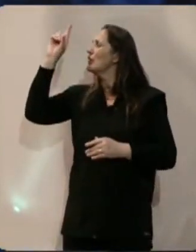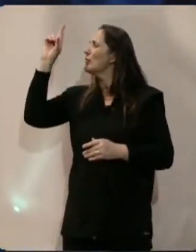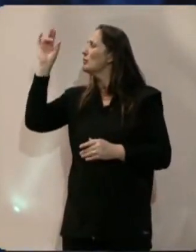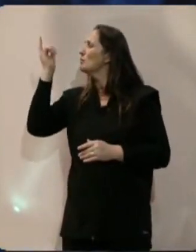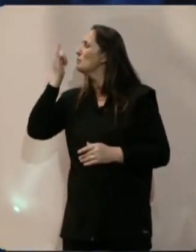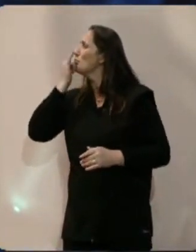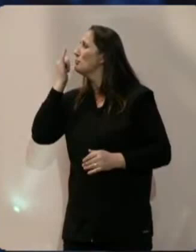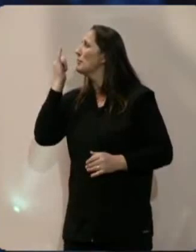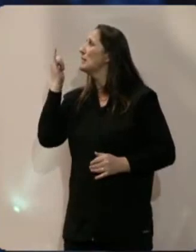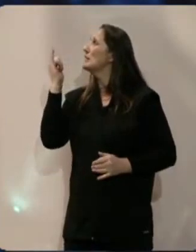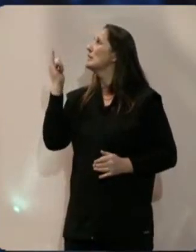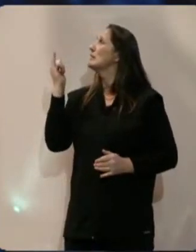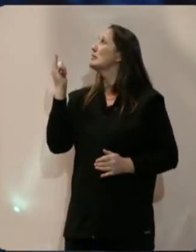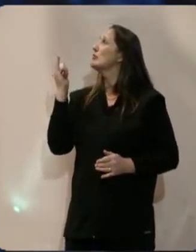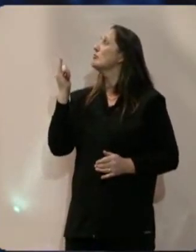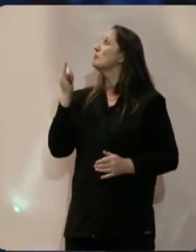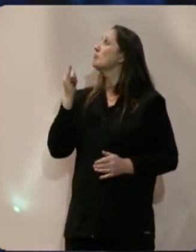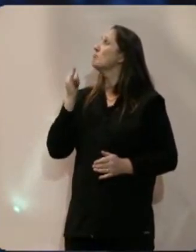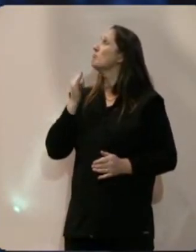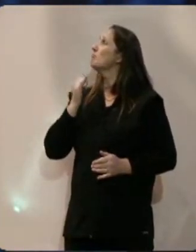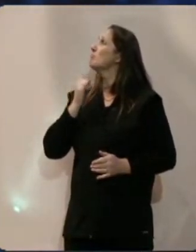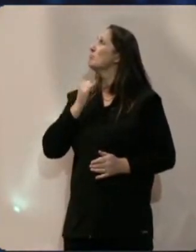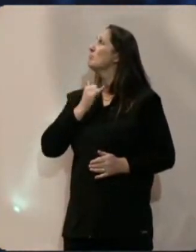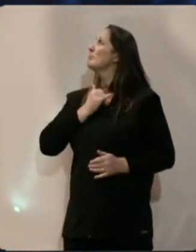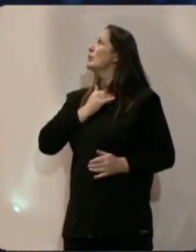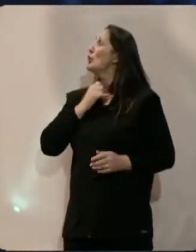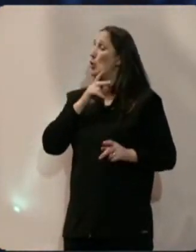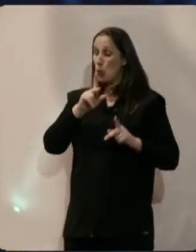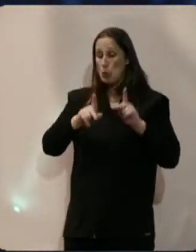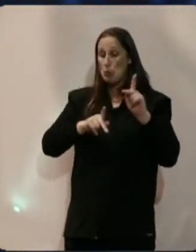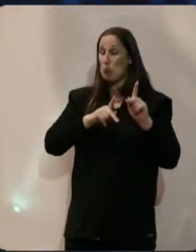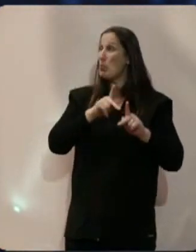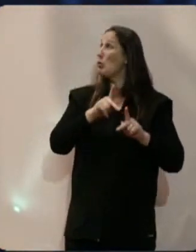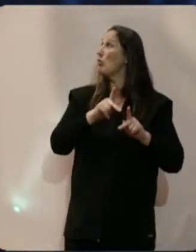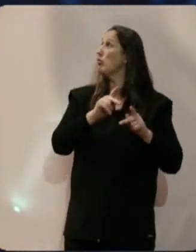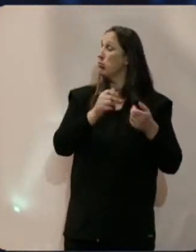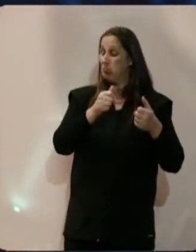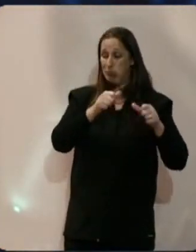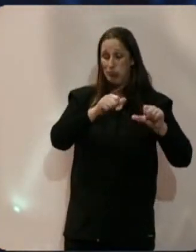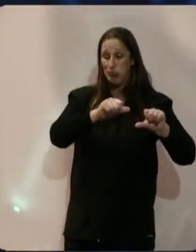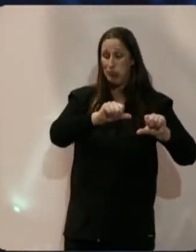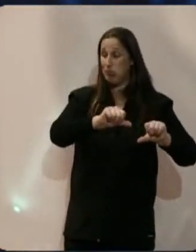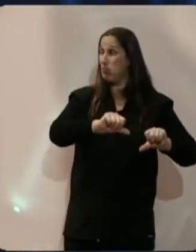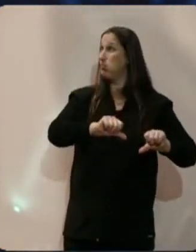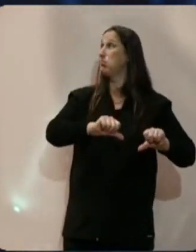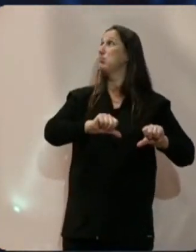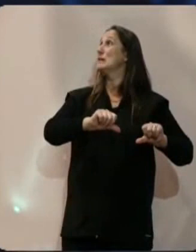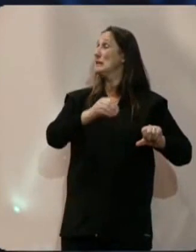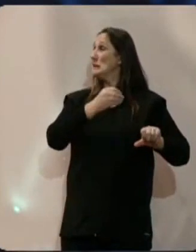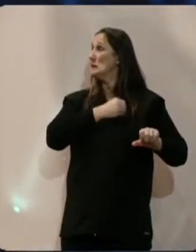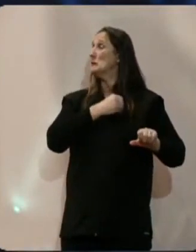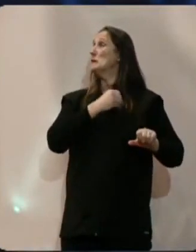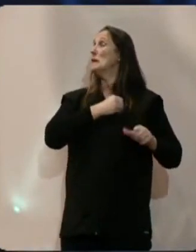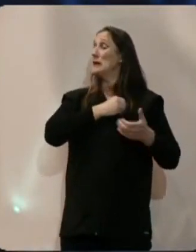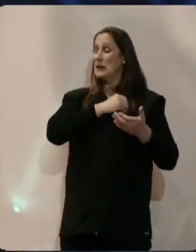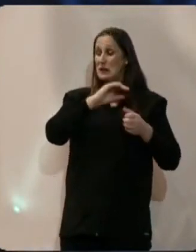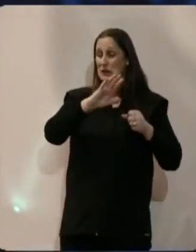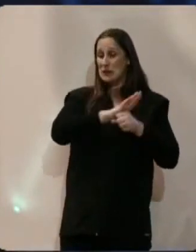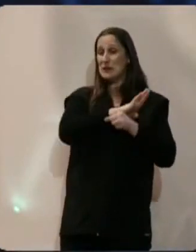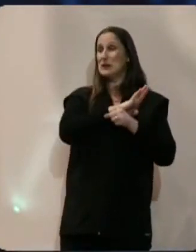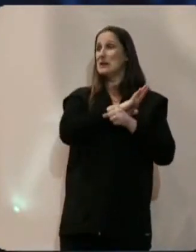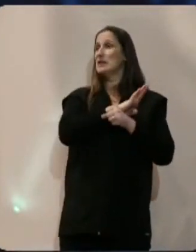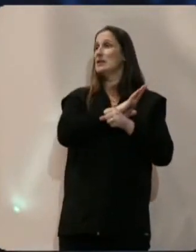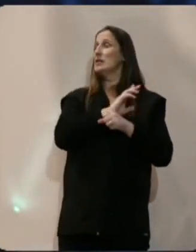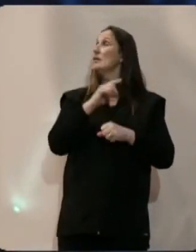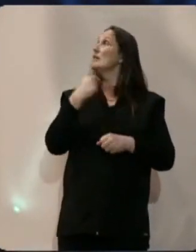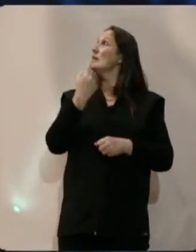perdão. Perdão porque o nosso povo tem vivido dessa maneira, daquela maneira, daquela maneira. E nós